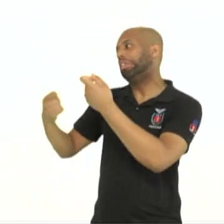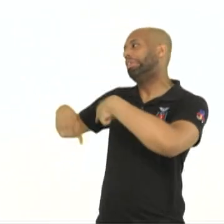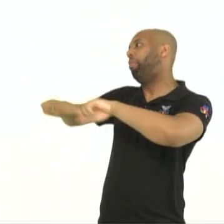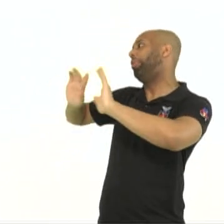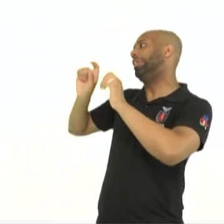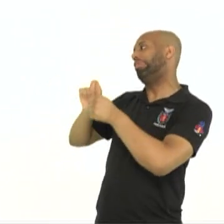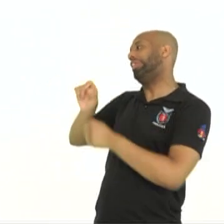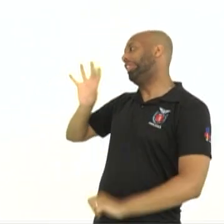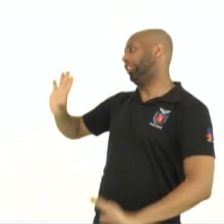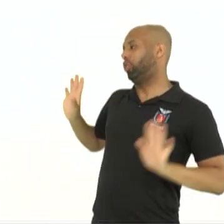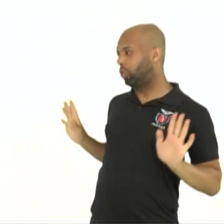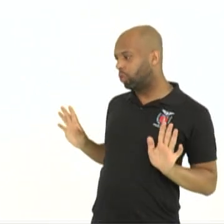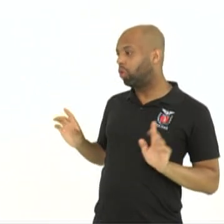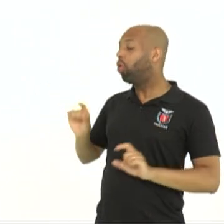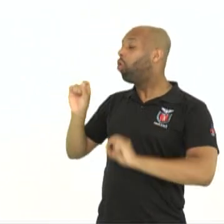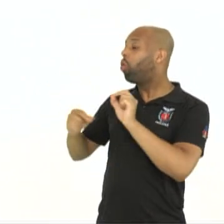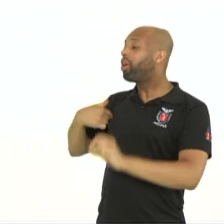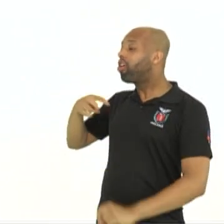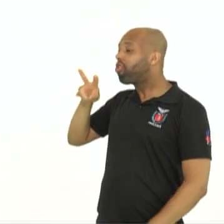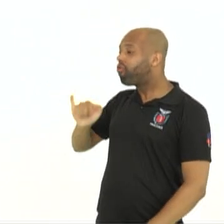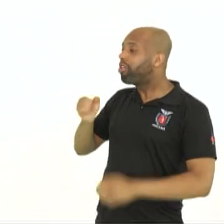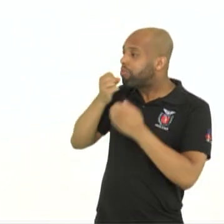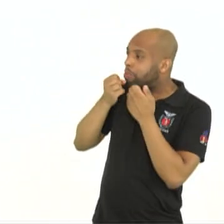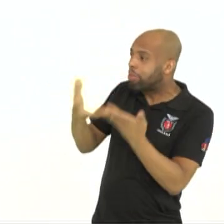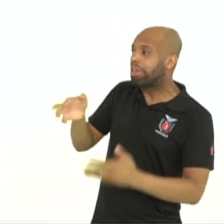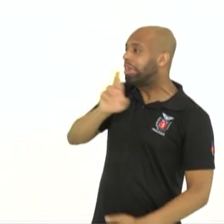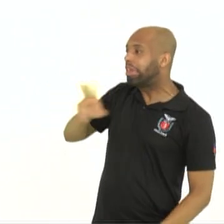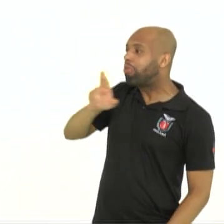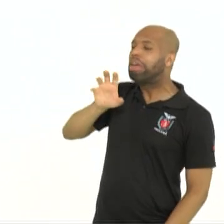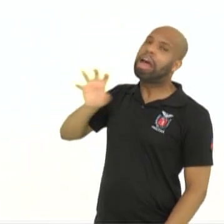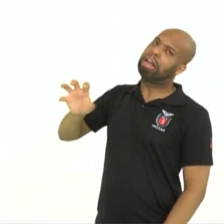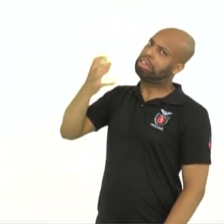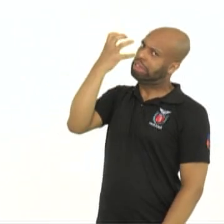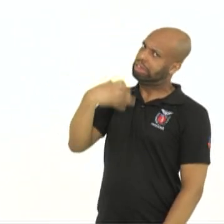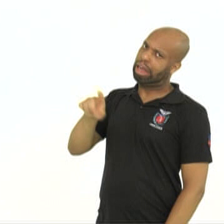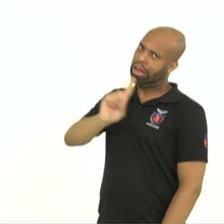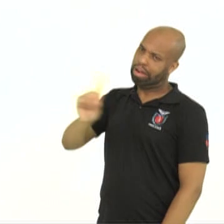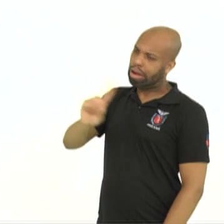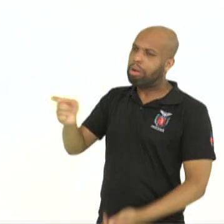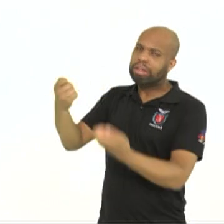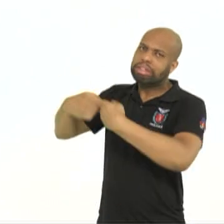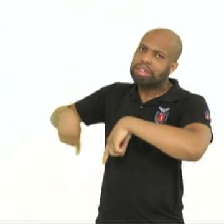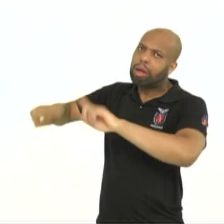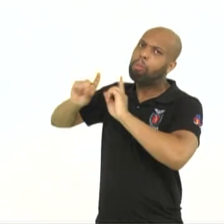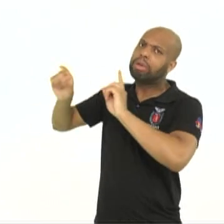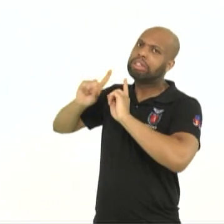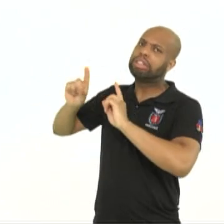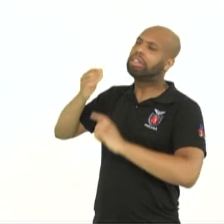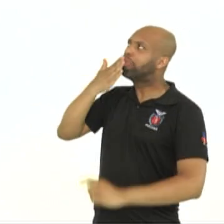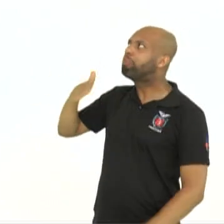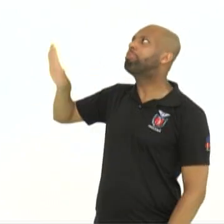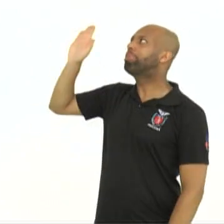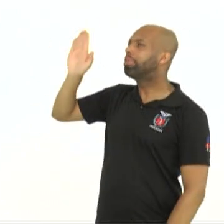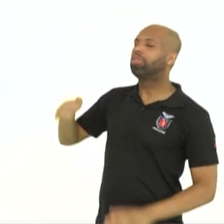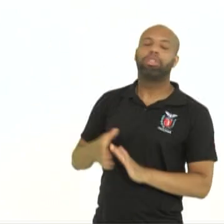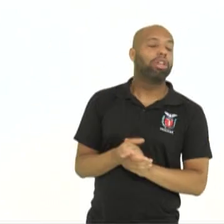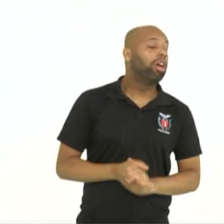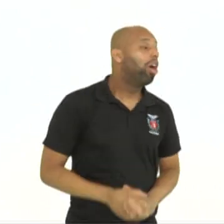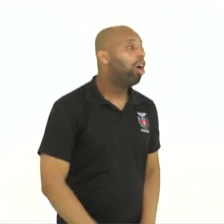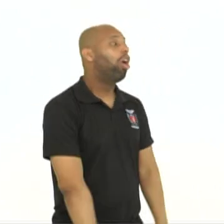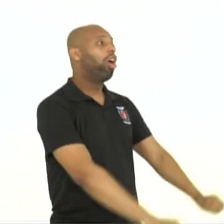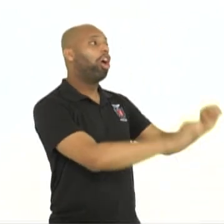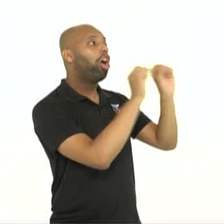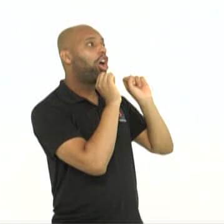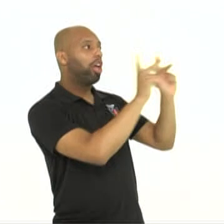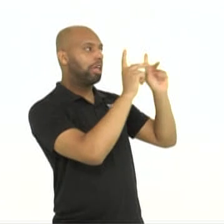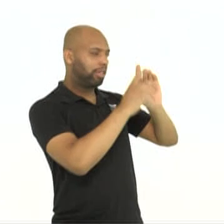precisa exagerar. O que vou contar não é nada assim tão sério. Não precisa jurar. Está bem.